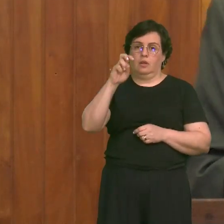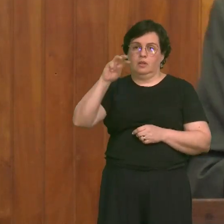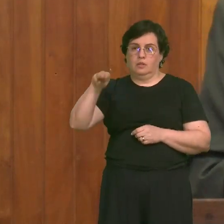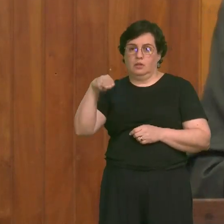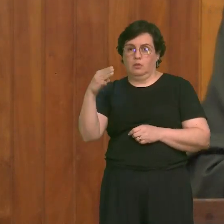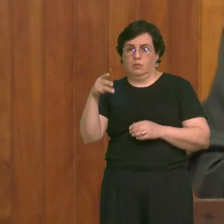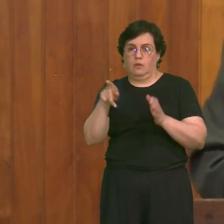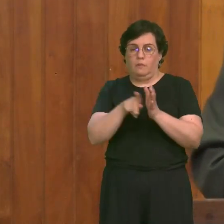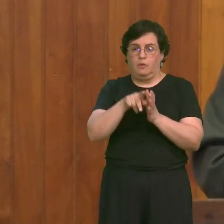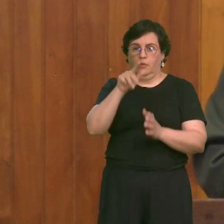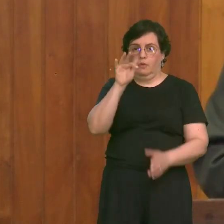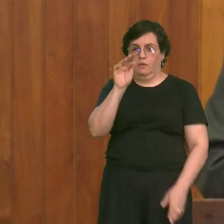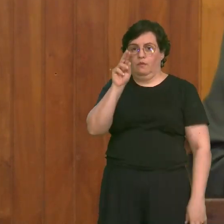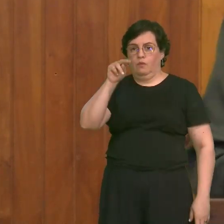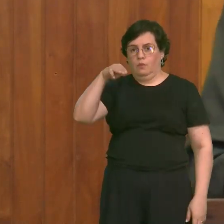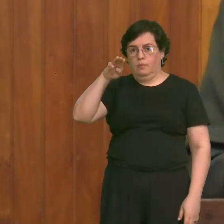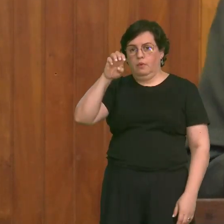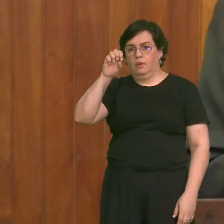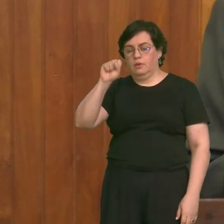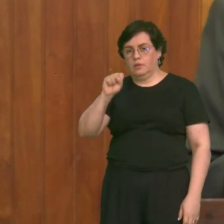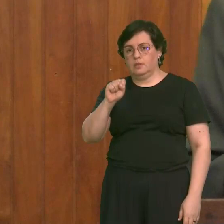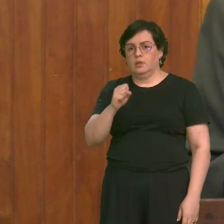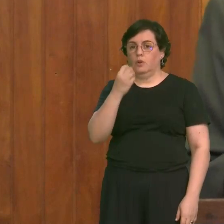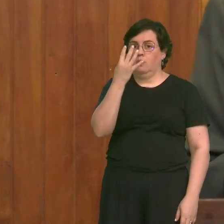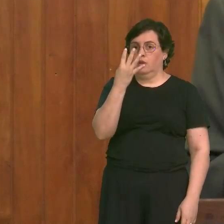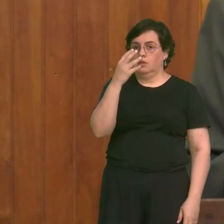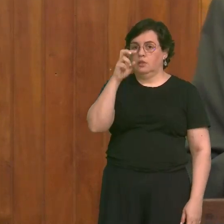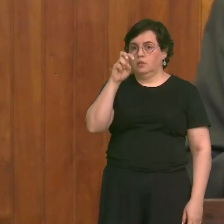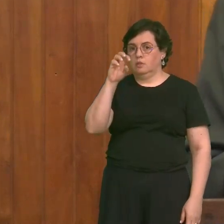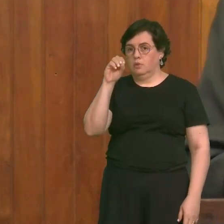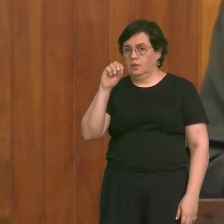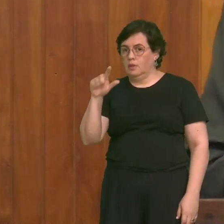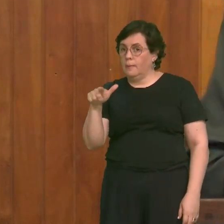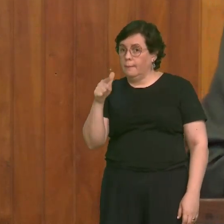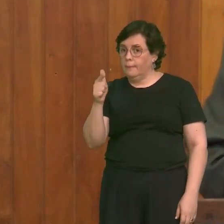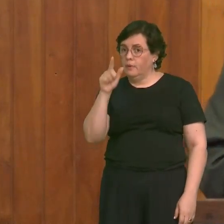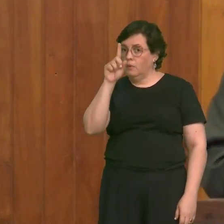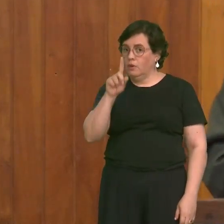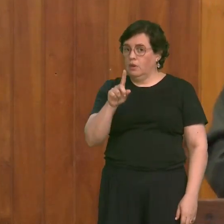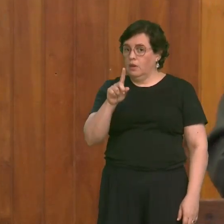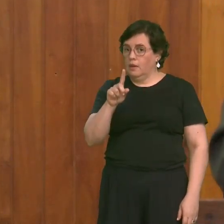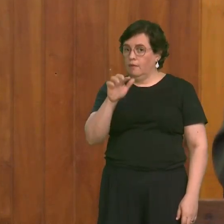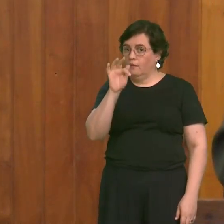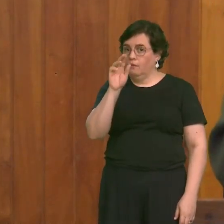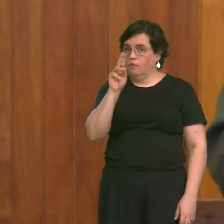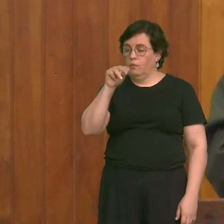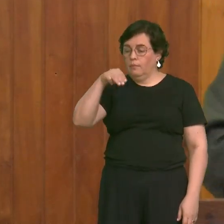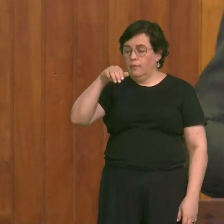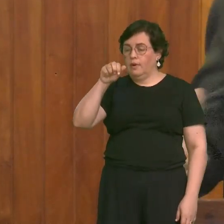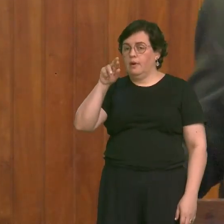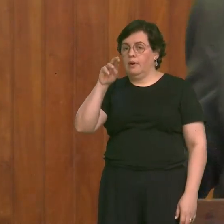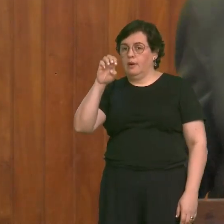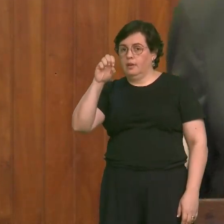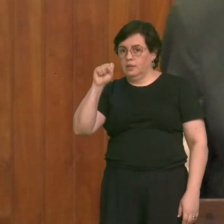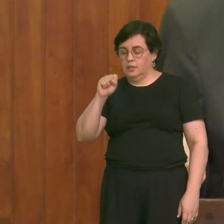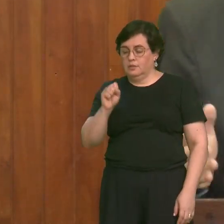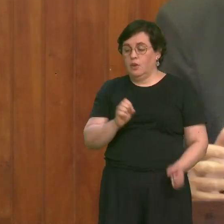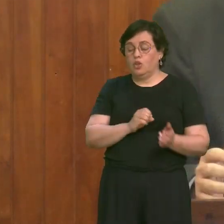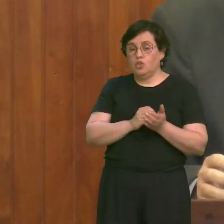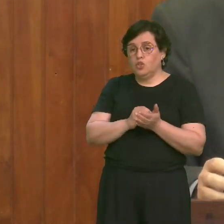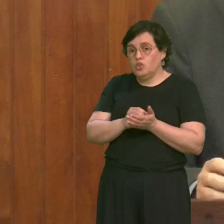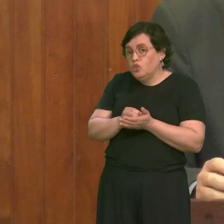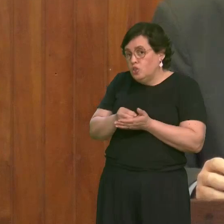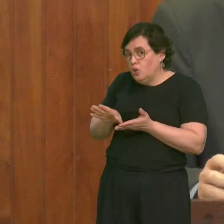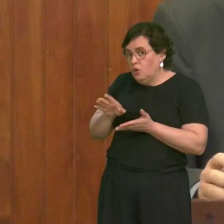que é um orçamento da fomes 450 mil que é o orçamento da fumares sobrando